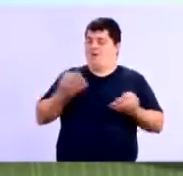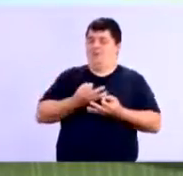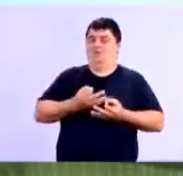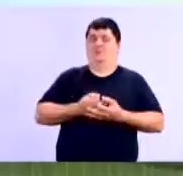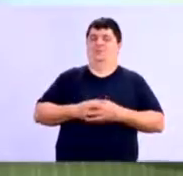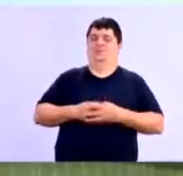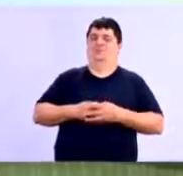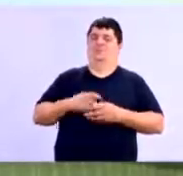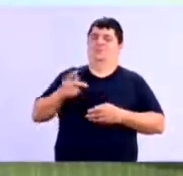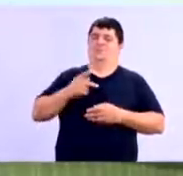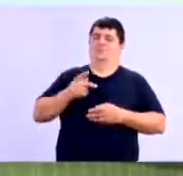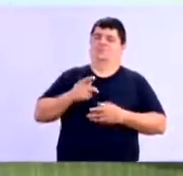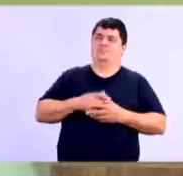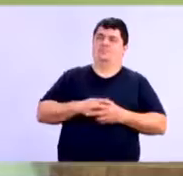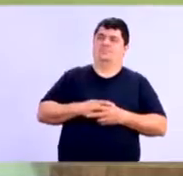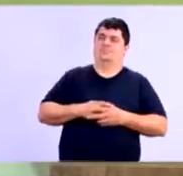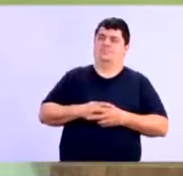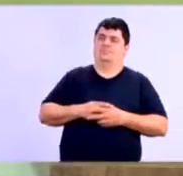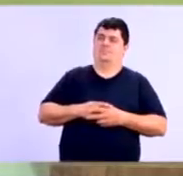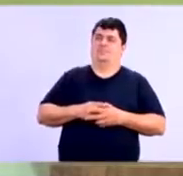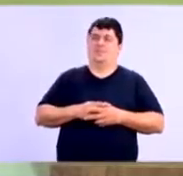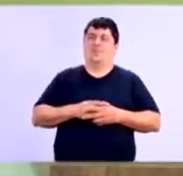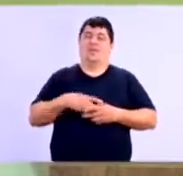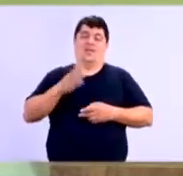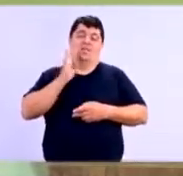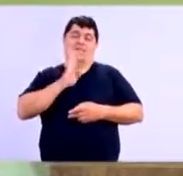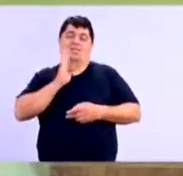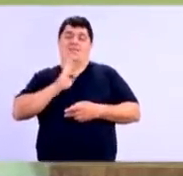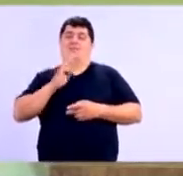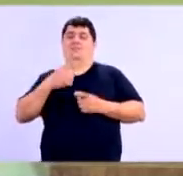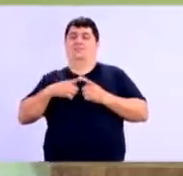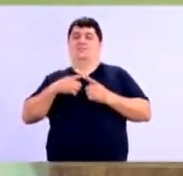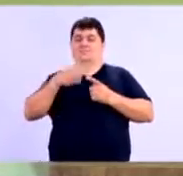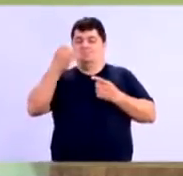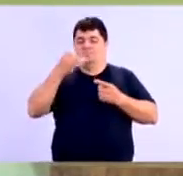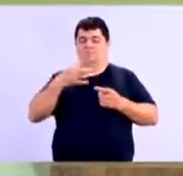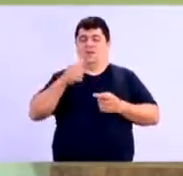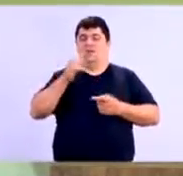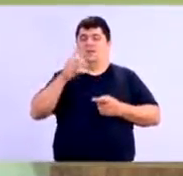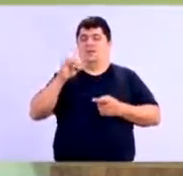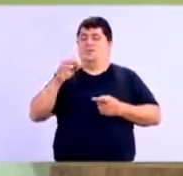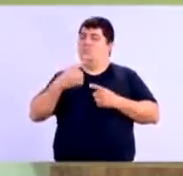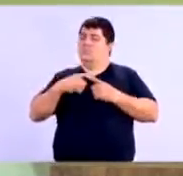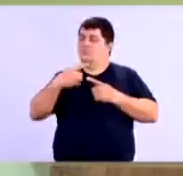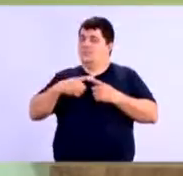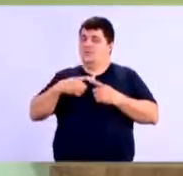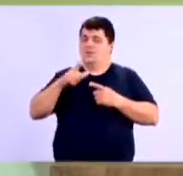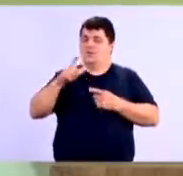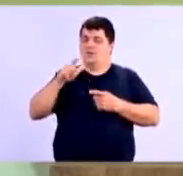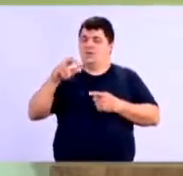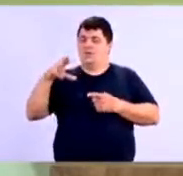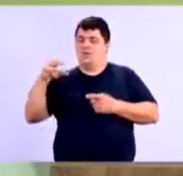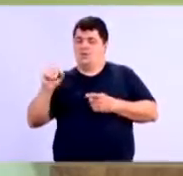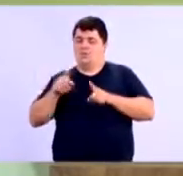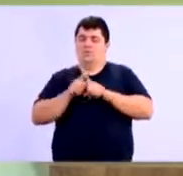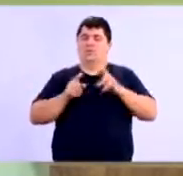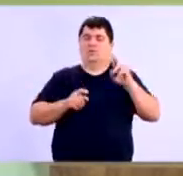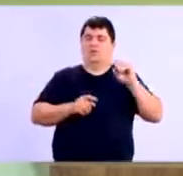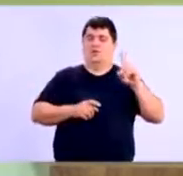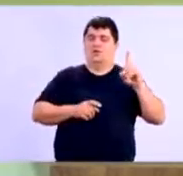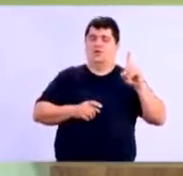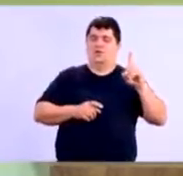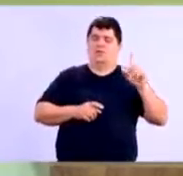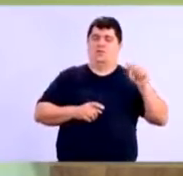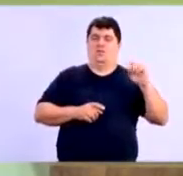fantástico. Professora Leila? É interessante, como você falou, Adriano, que lucratividade e rentabilidade, elas não são